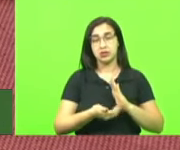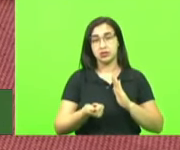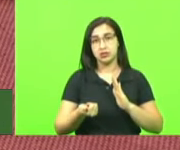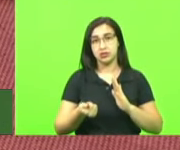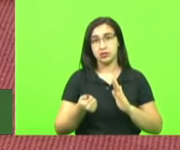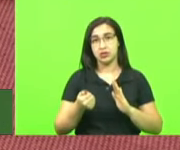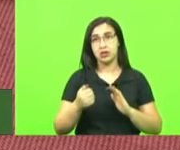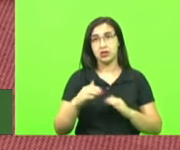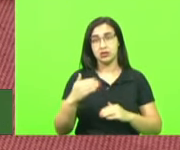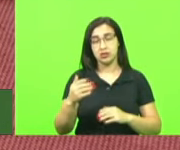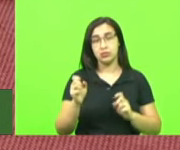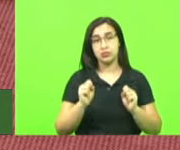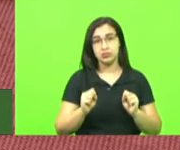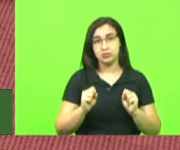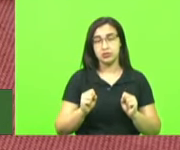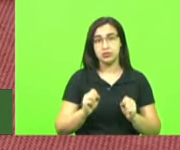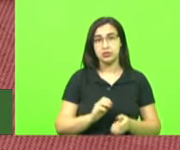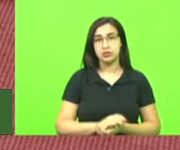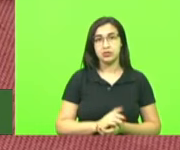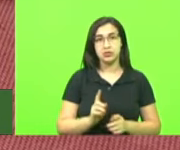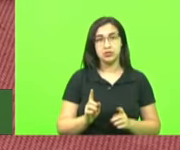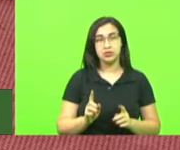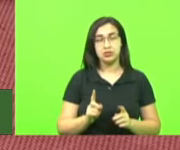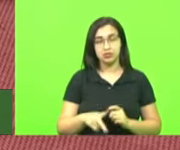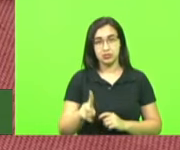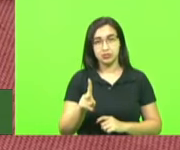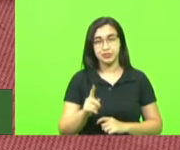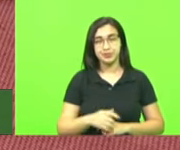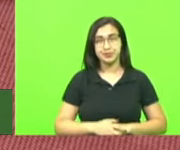podemos votar. Não. Permanece com a emenda? Sim.